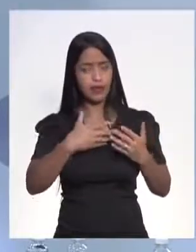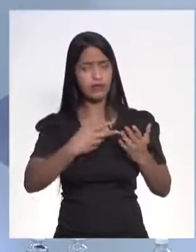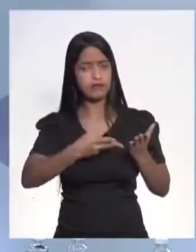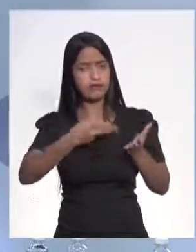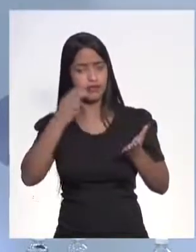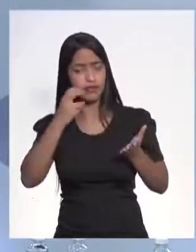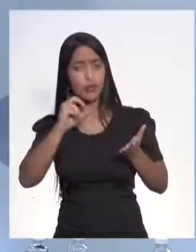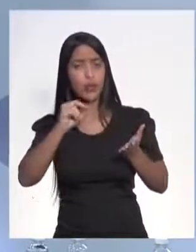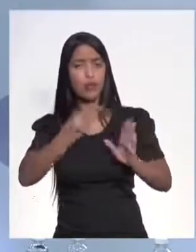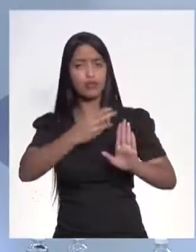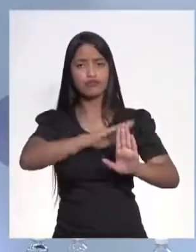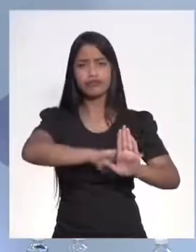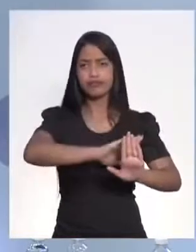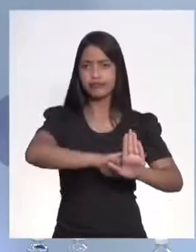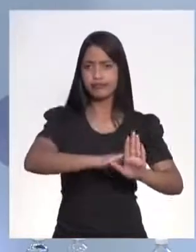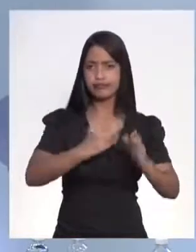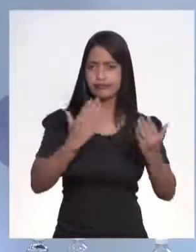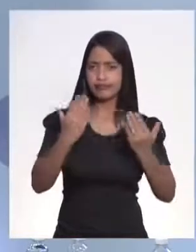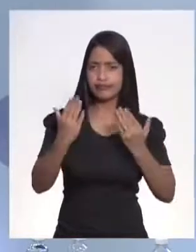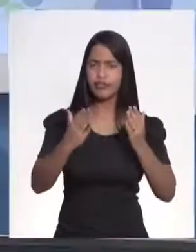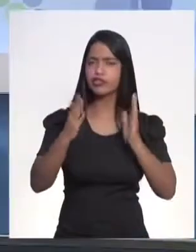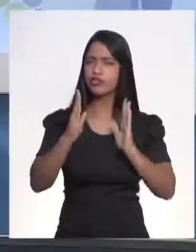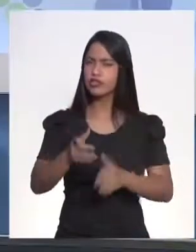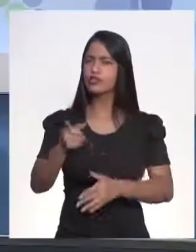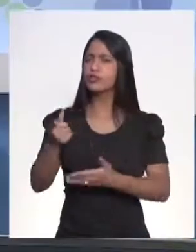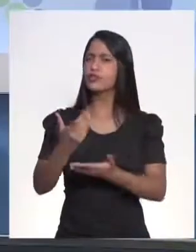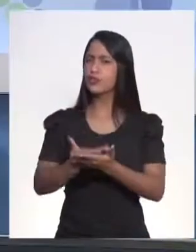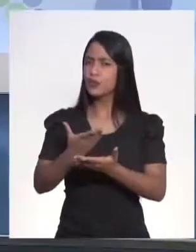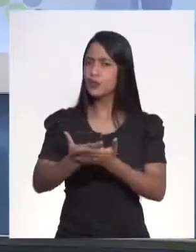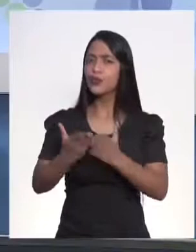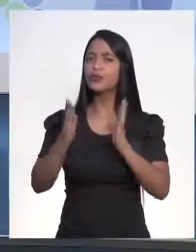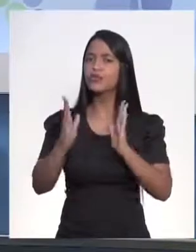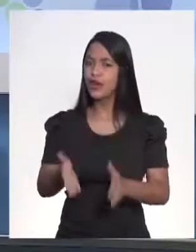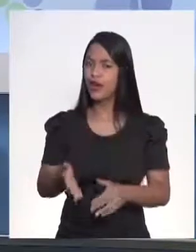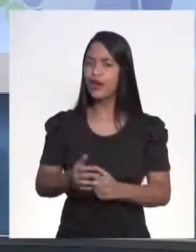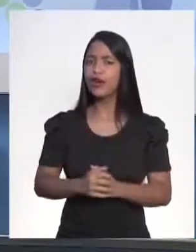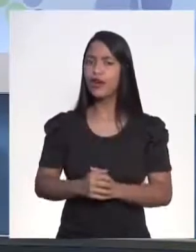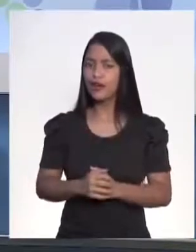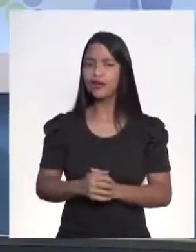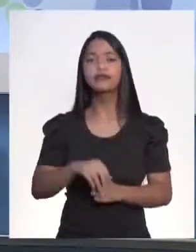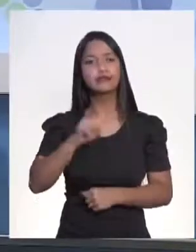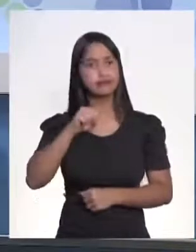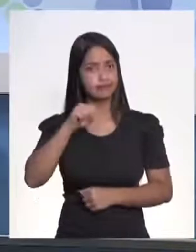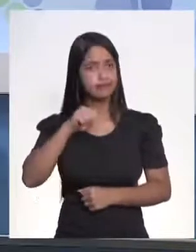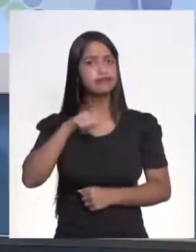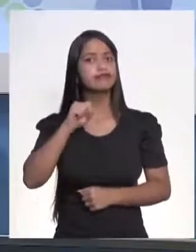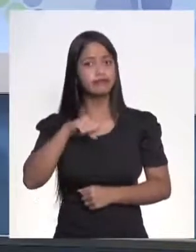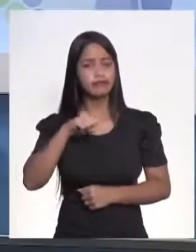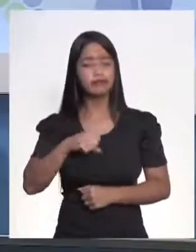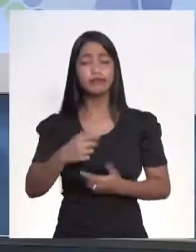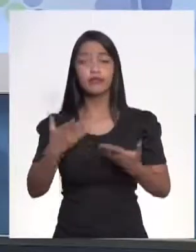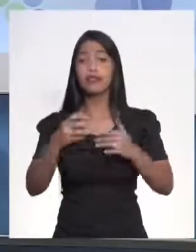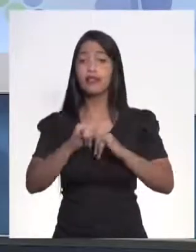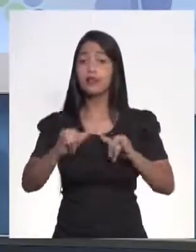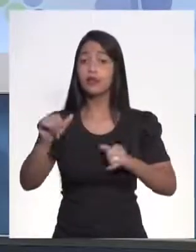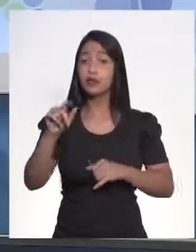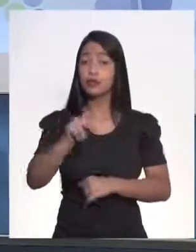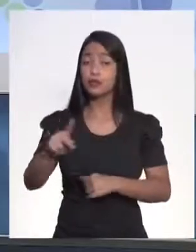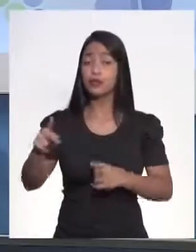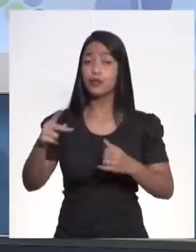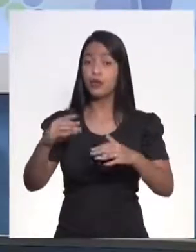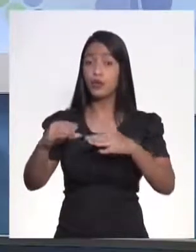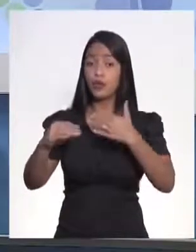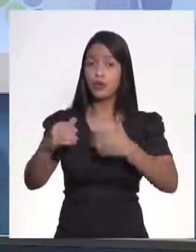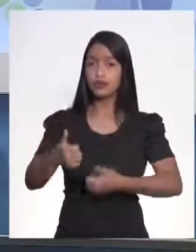escutaram eu acho que ele já eu a gente já fez uma aula de só só não tem segredo 8º isso só para avisar os professores só